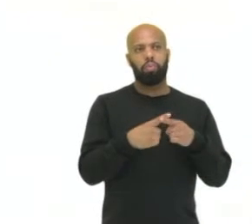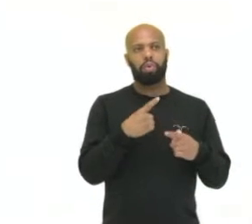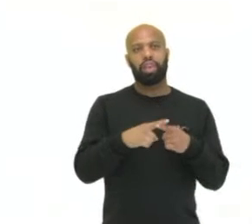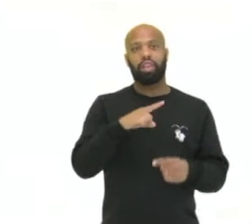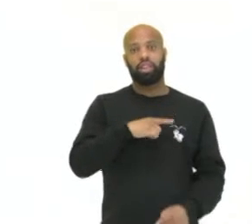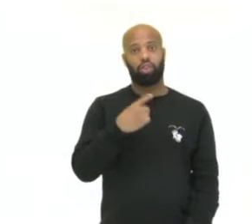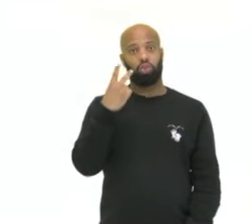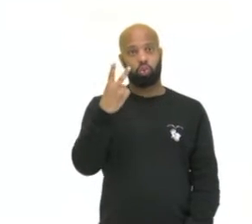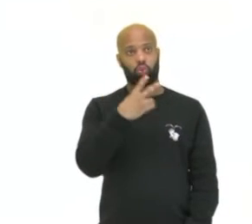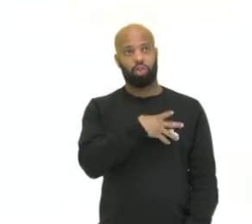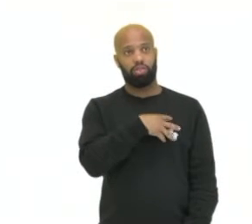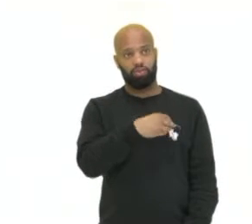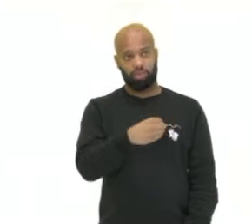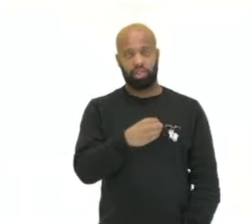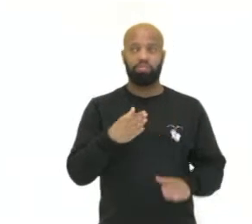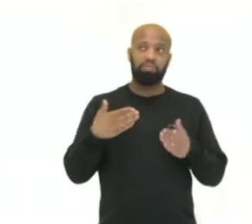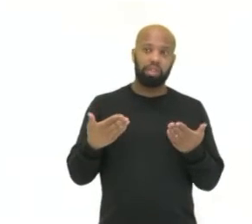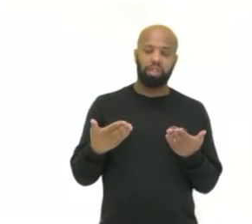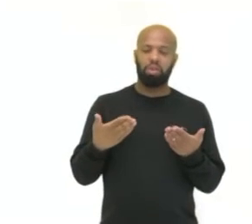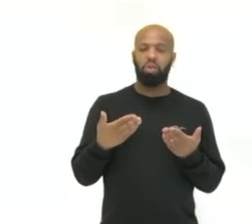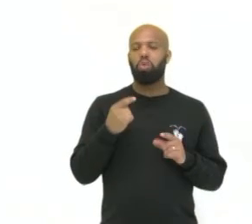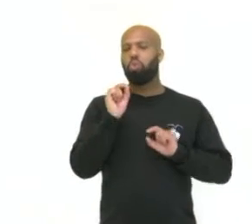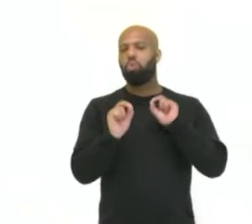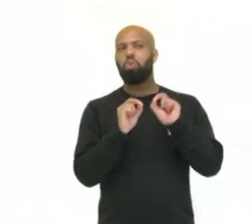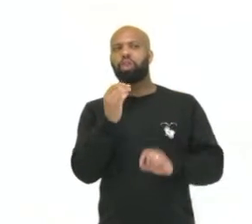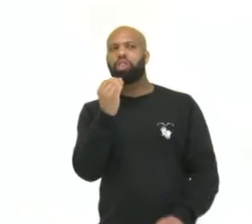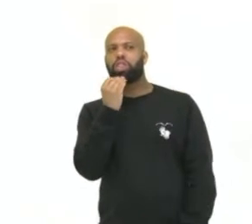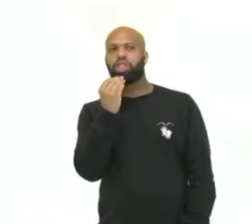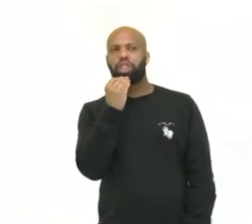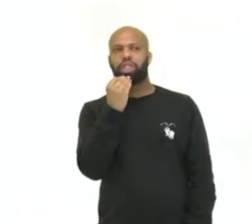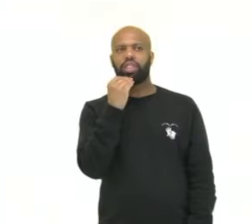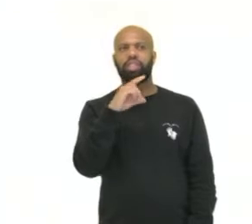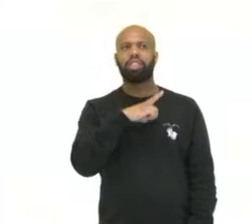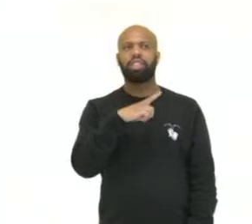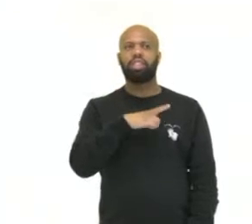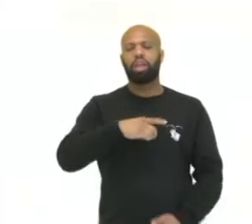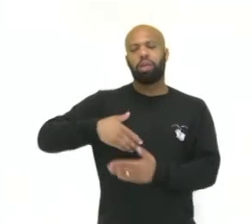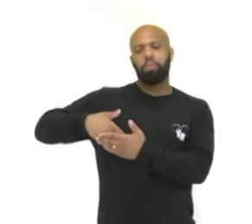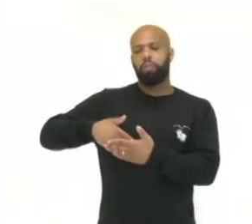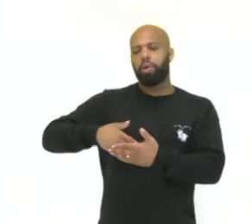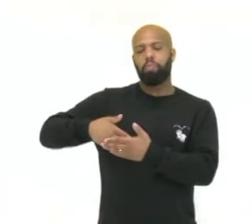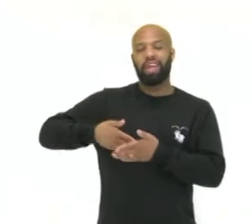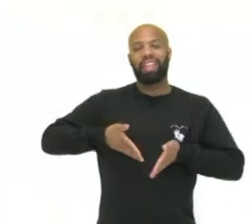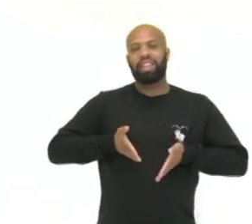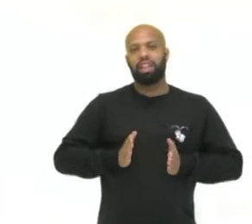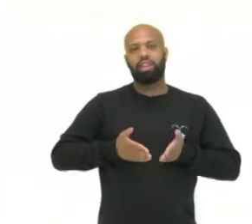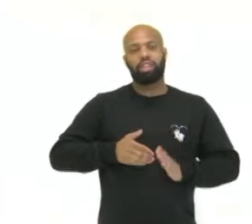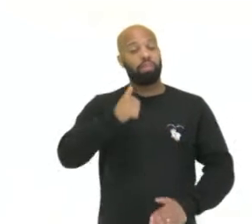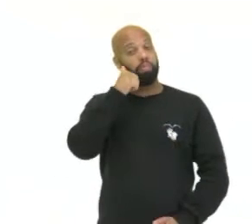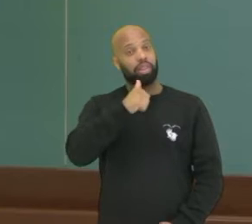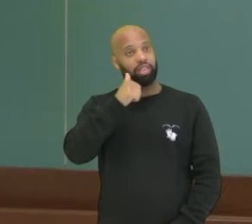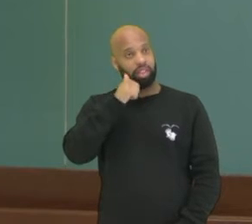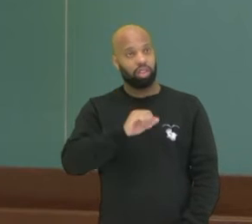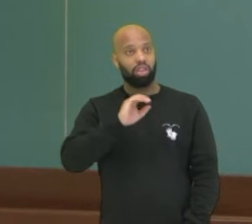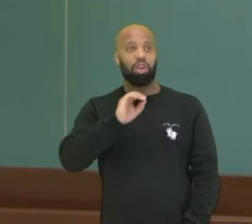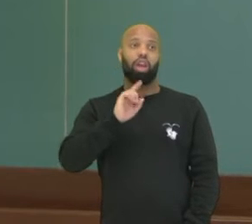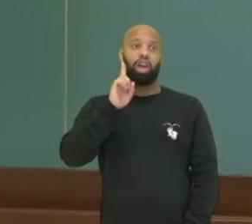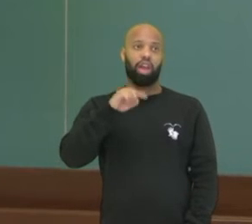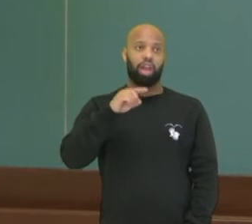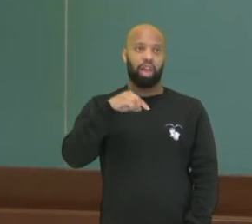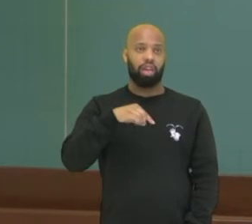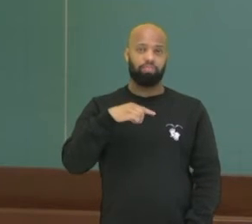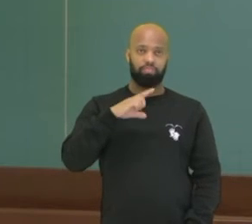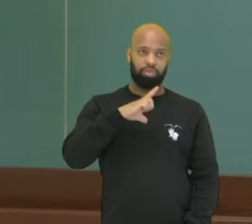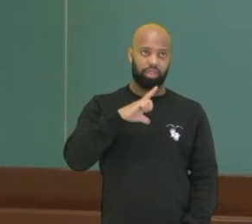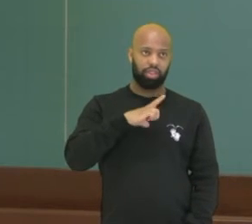filhas, então qual é a chance de um bebê do sexo masculino ser